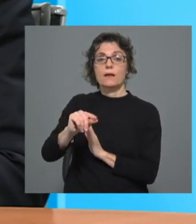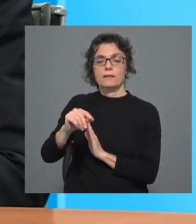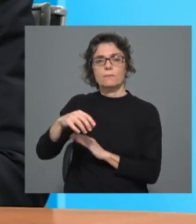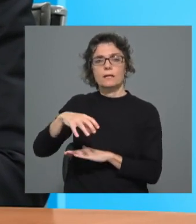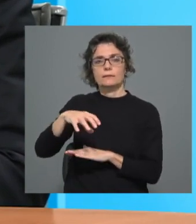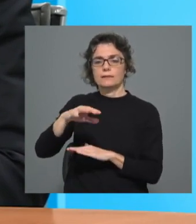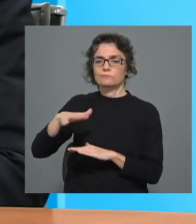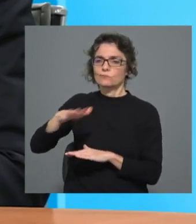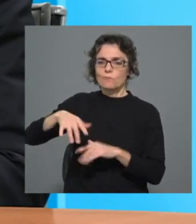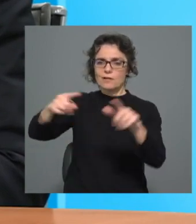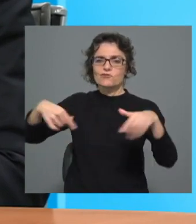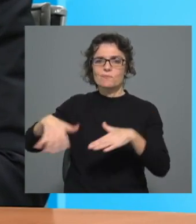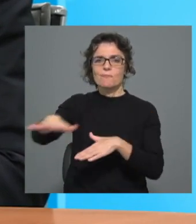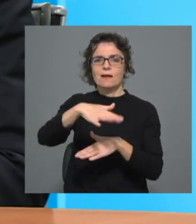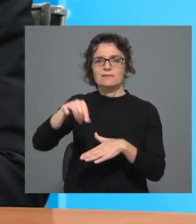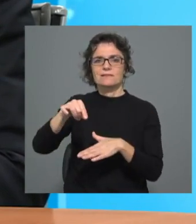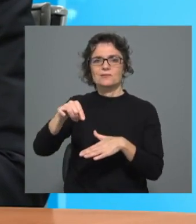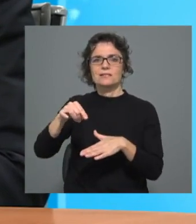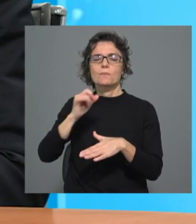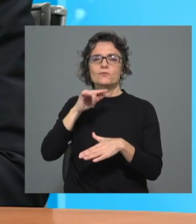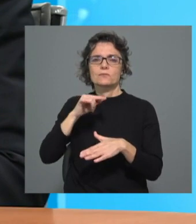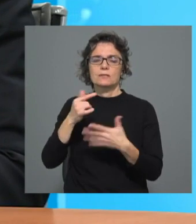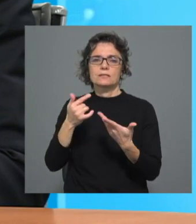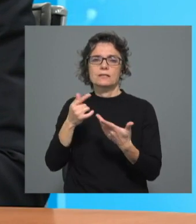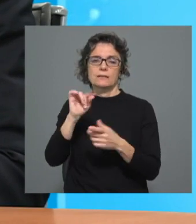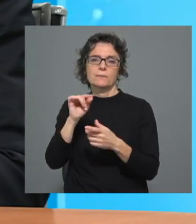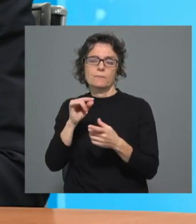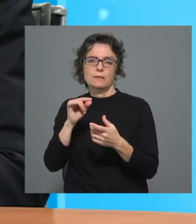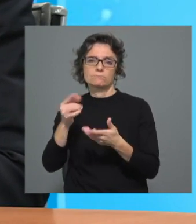organizar uma exposição sobre as questões do ecumenismo.